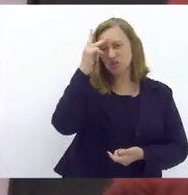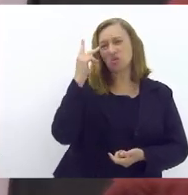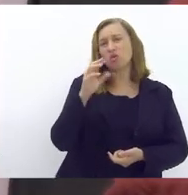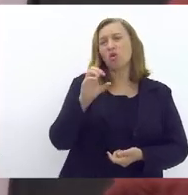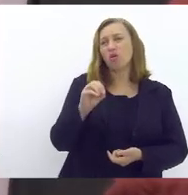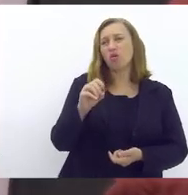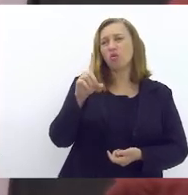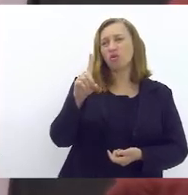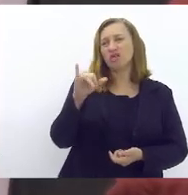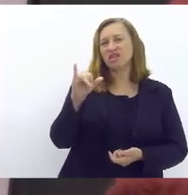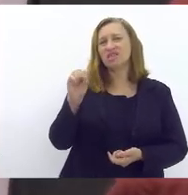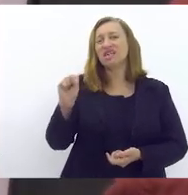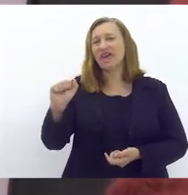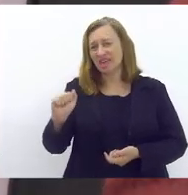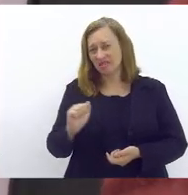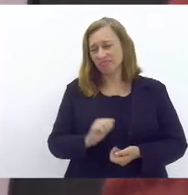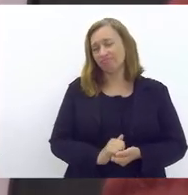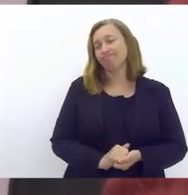nos acompanhando?